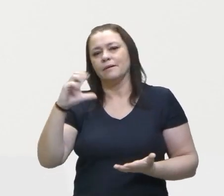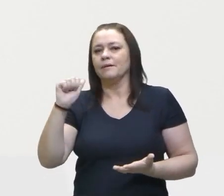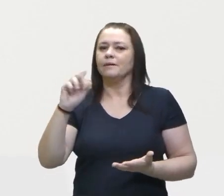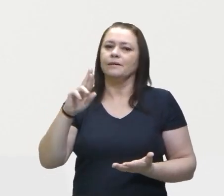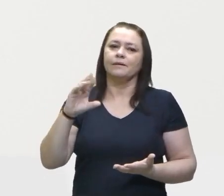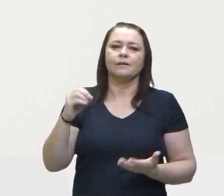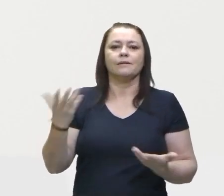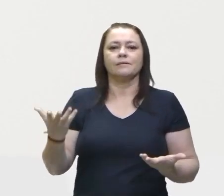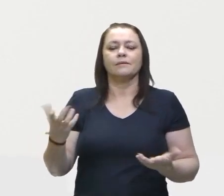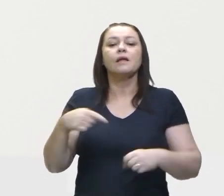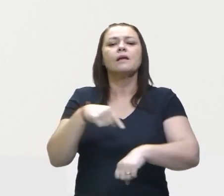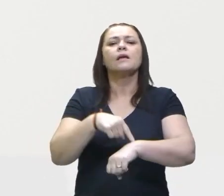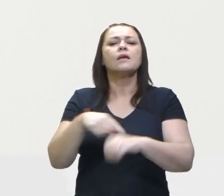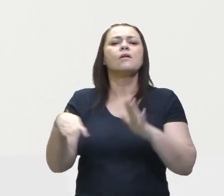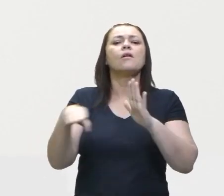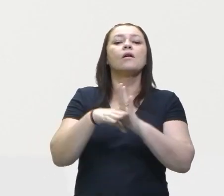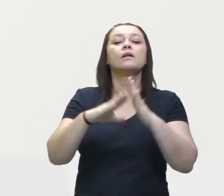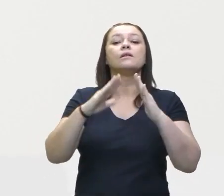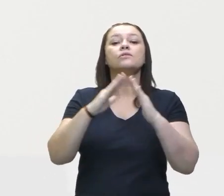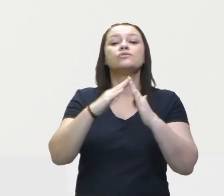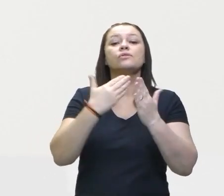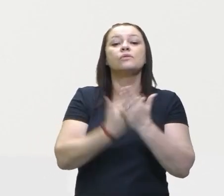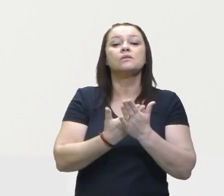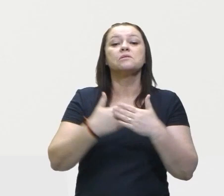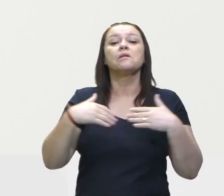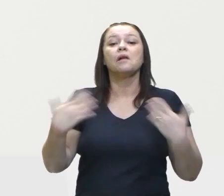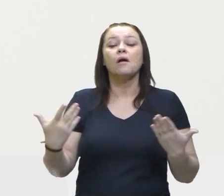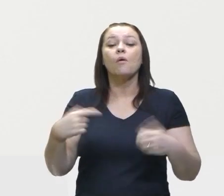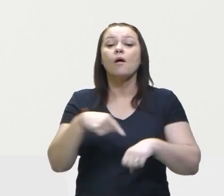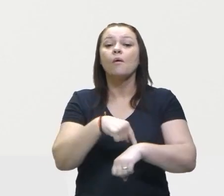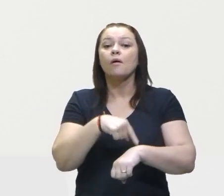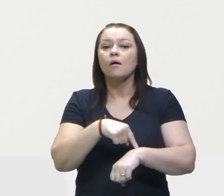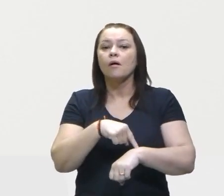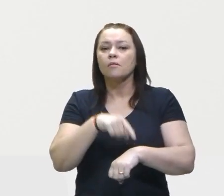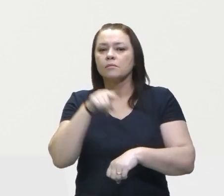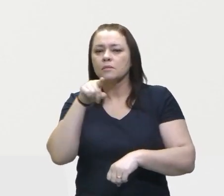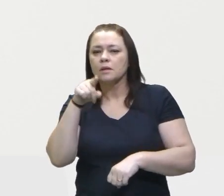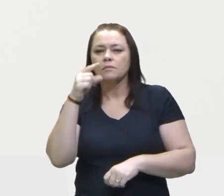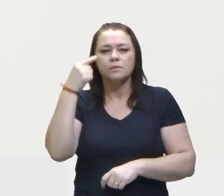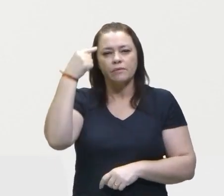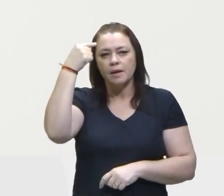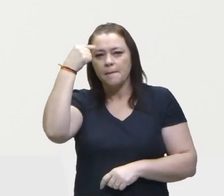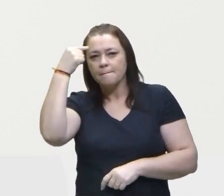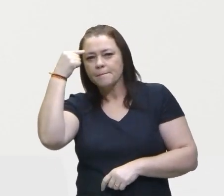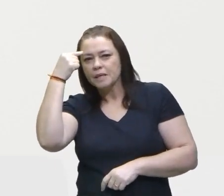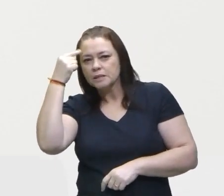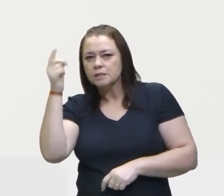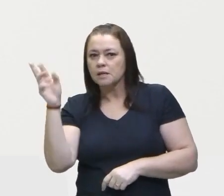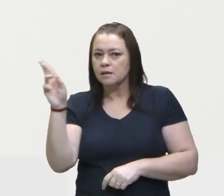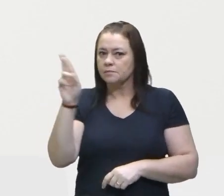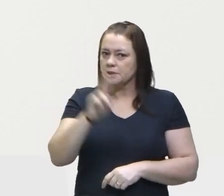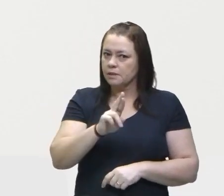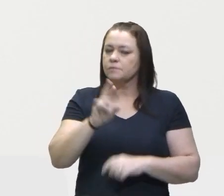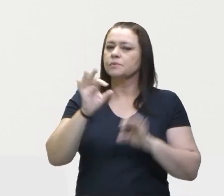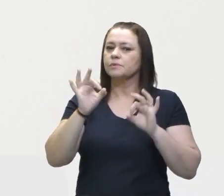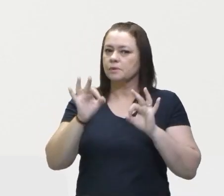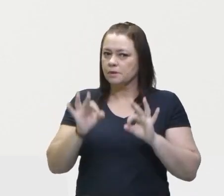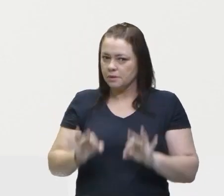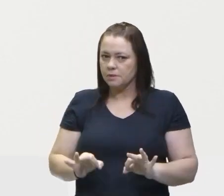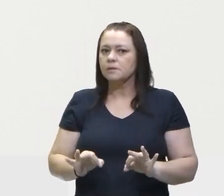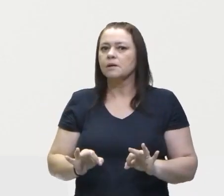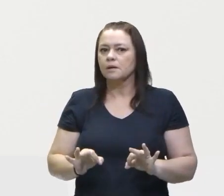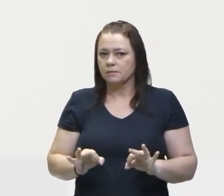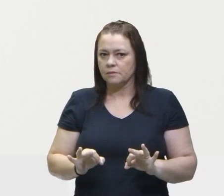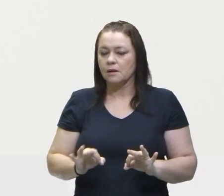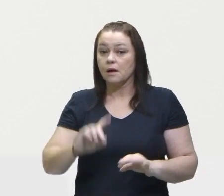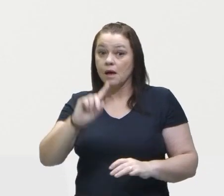Ícaro chegou à escola? Você vai fazer aí, vai responder e